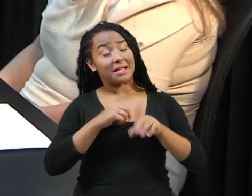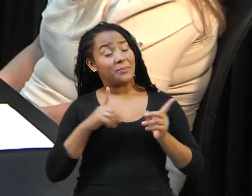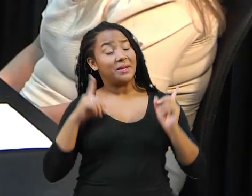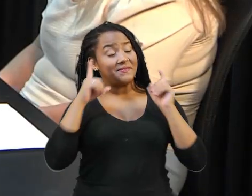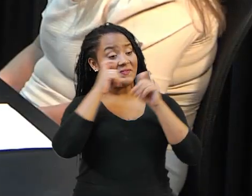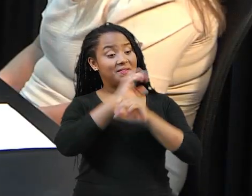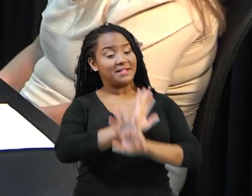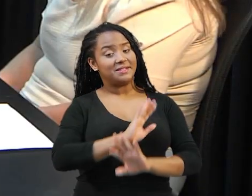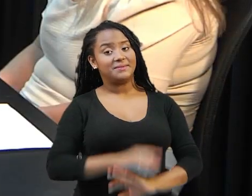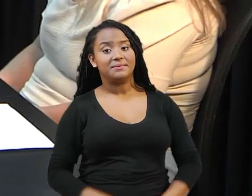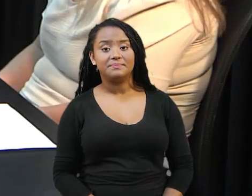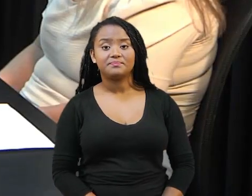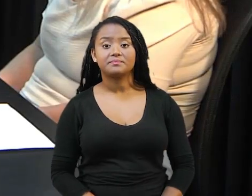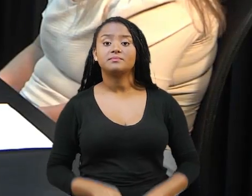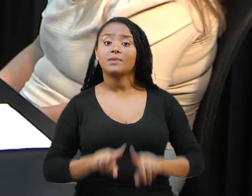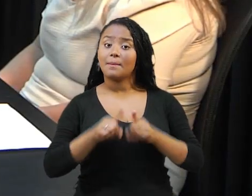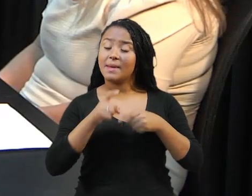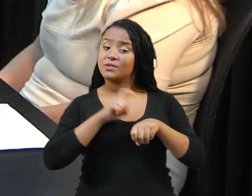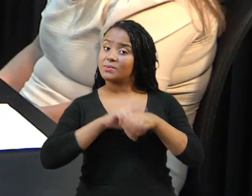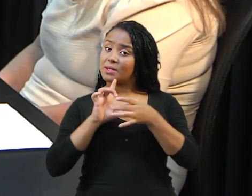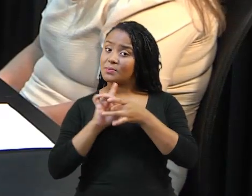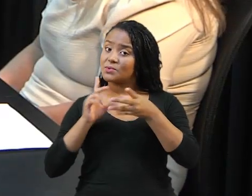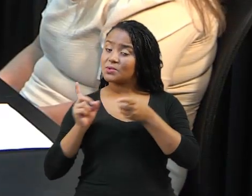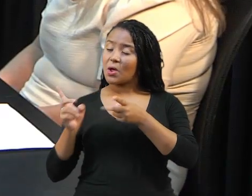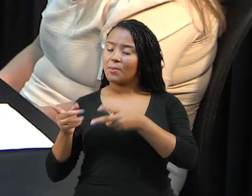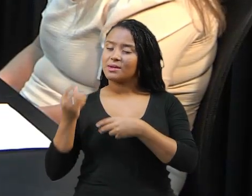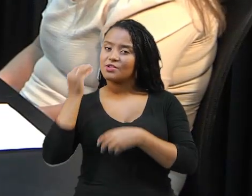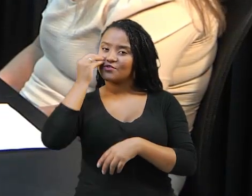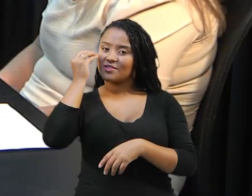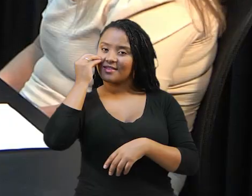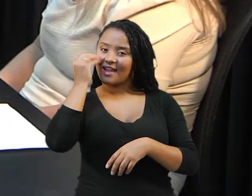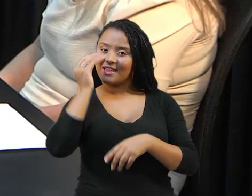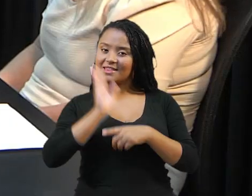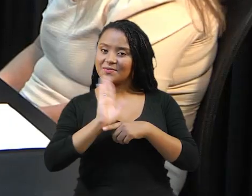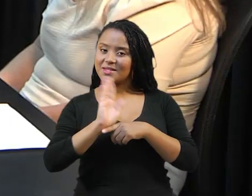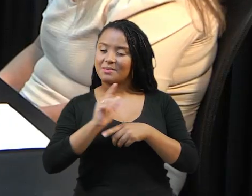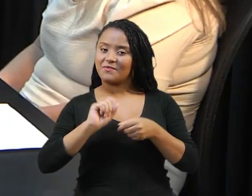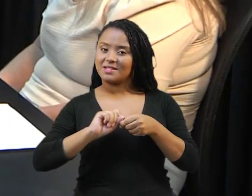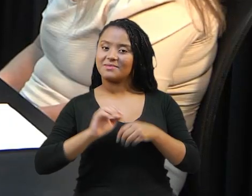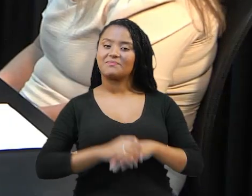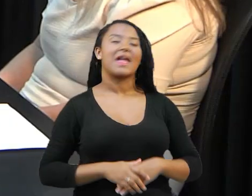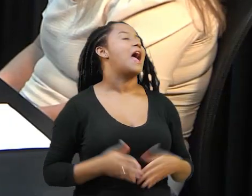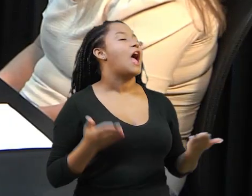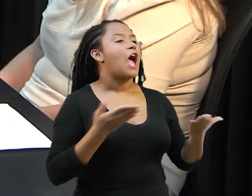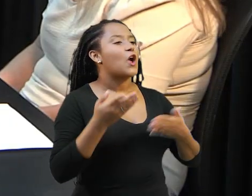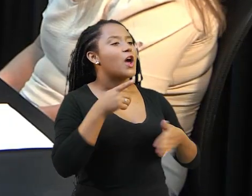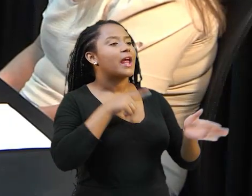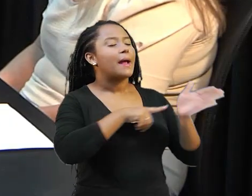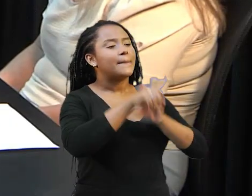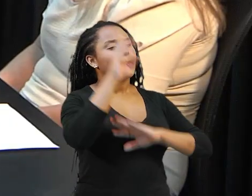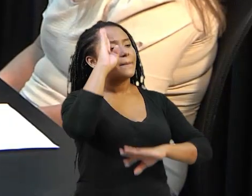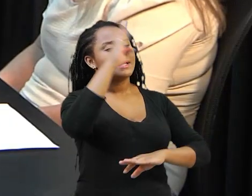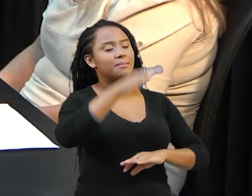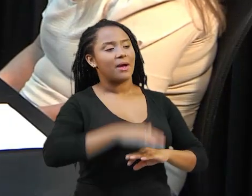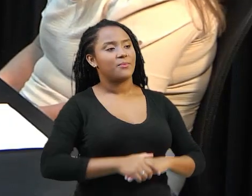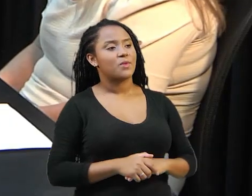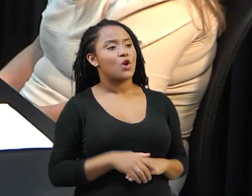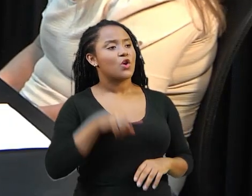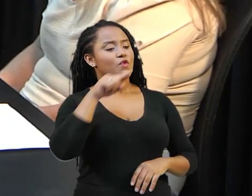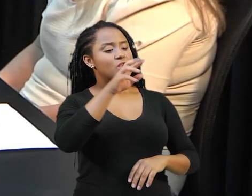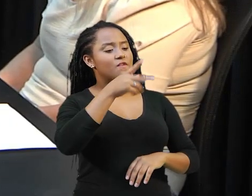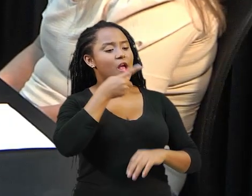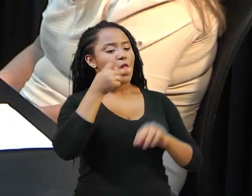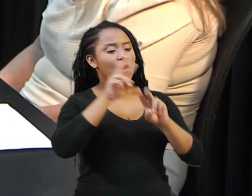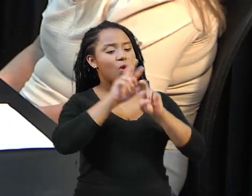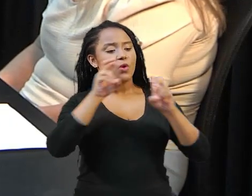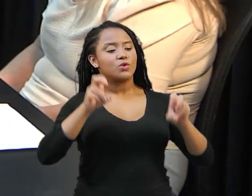não tendo muito tempo, não. Mas quando sobra um tempinho, a gente tenta pegar um cineminha. Aquela pergunta que não quer calar, né?